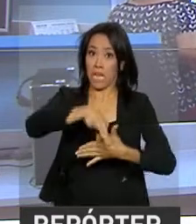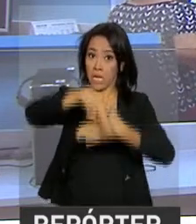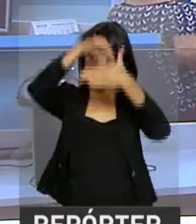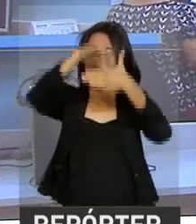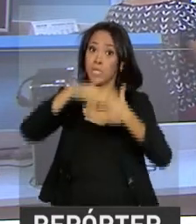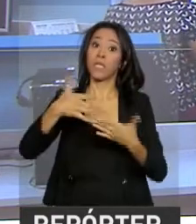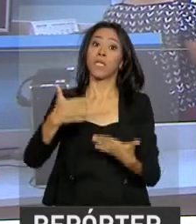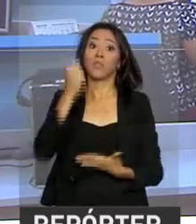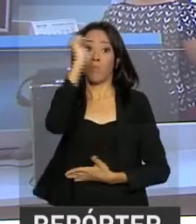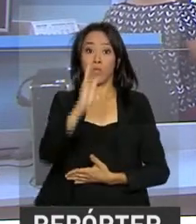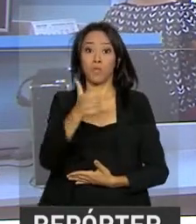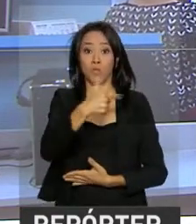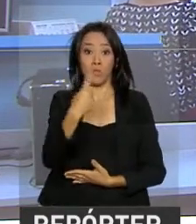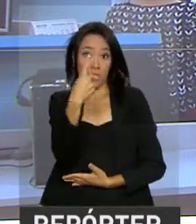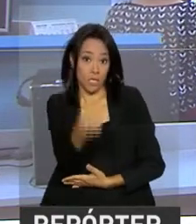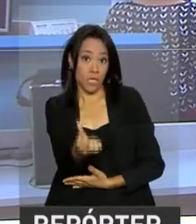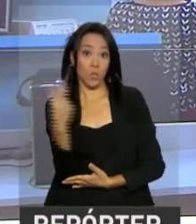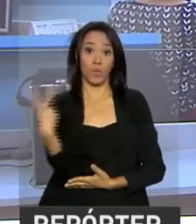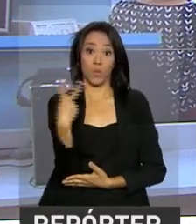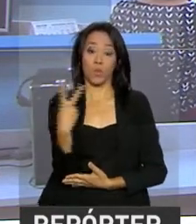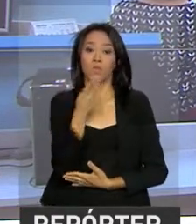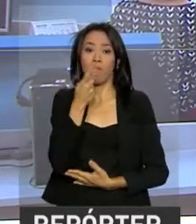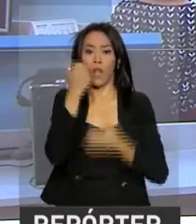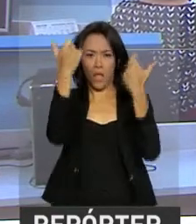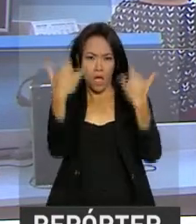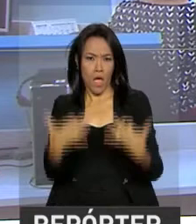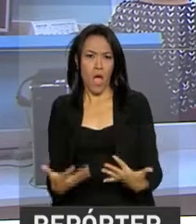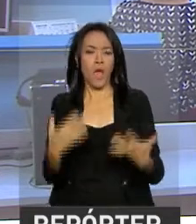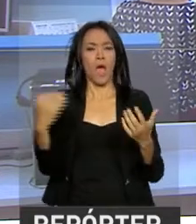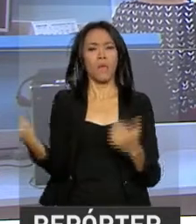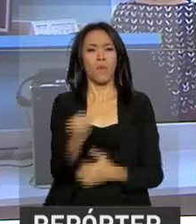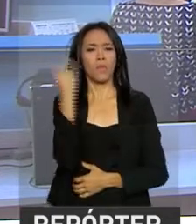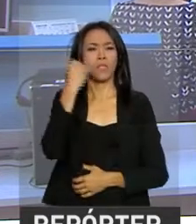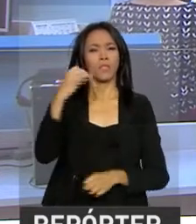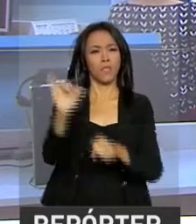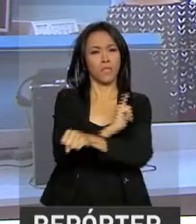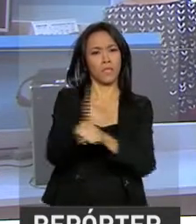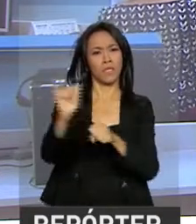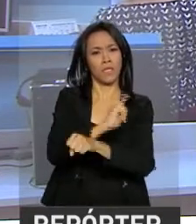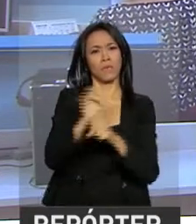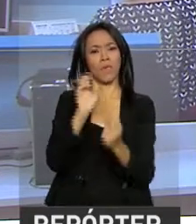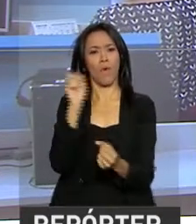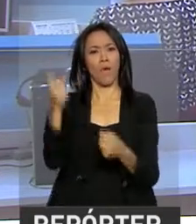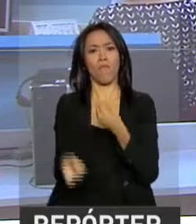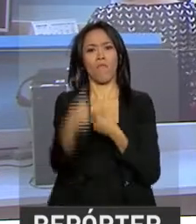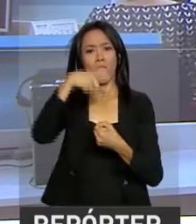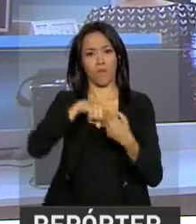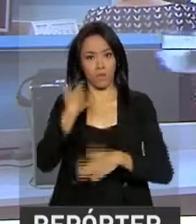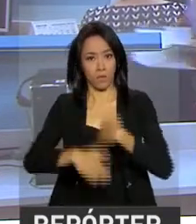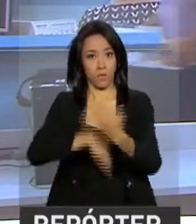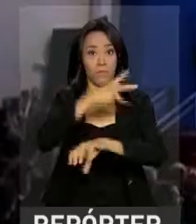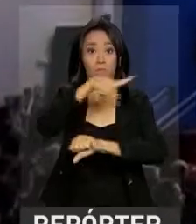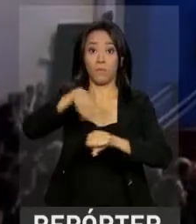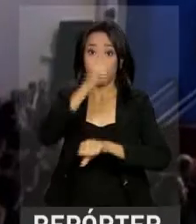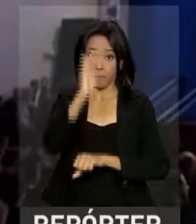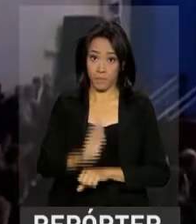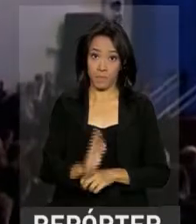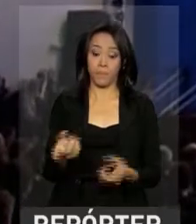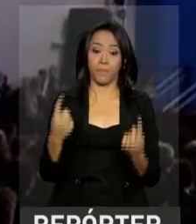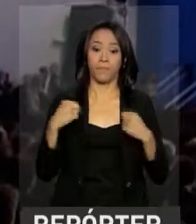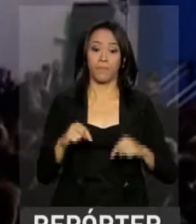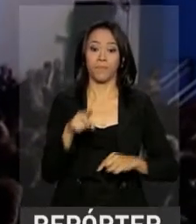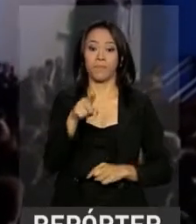dois destacaram também a importância das medidas para a retomada do crescimento.